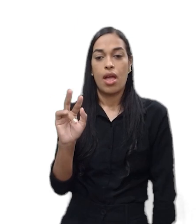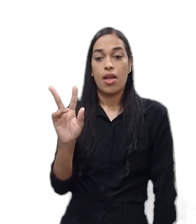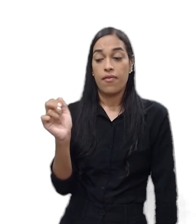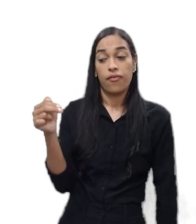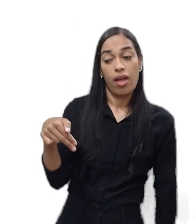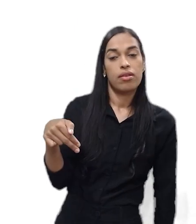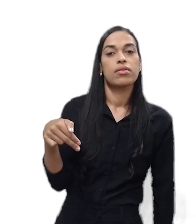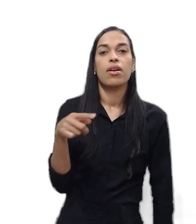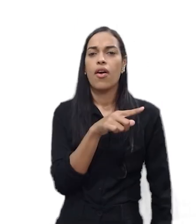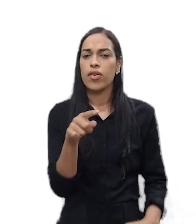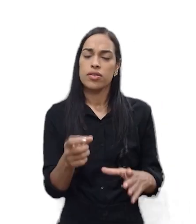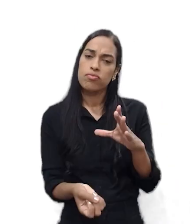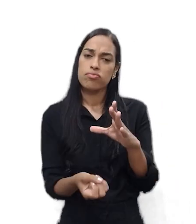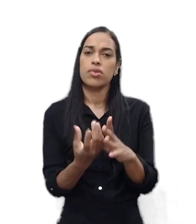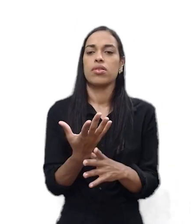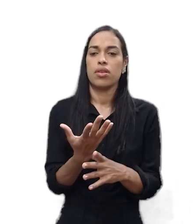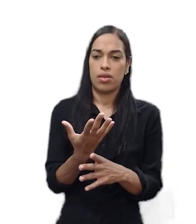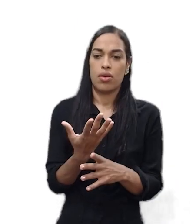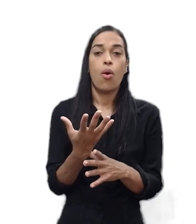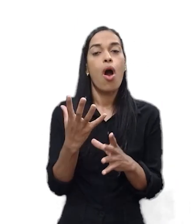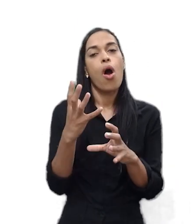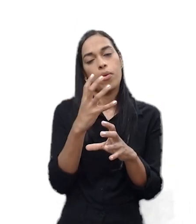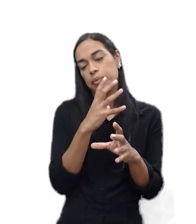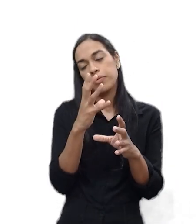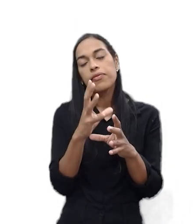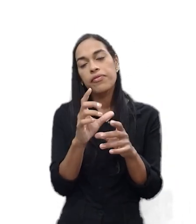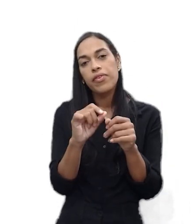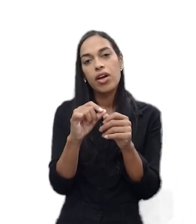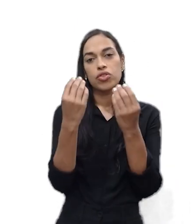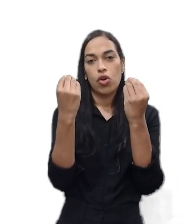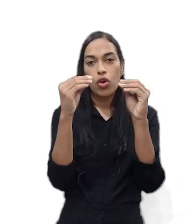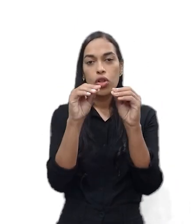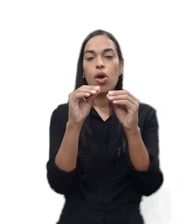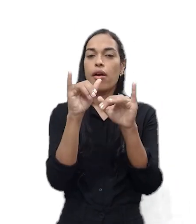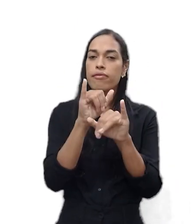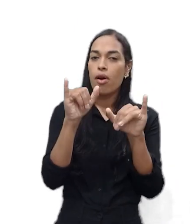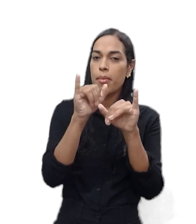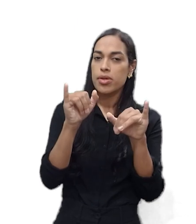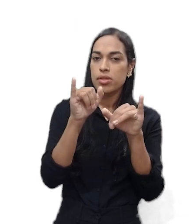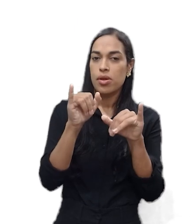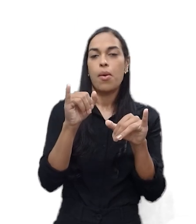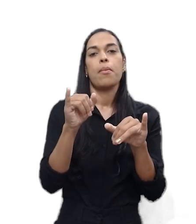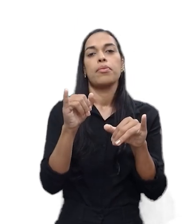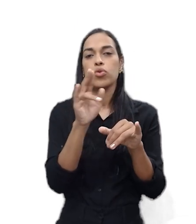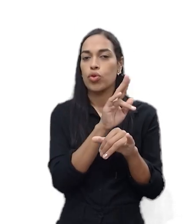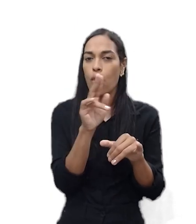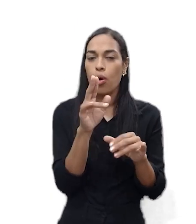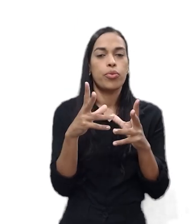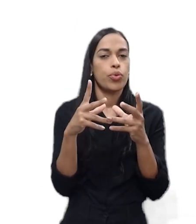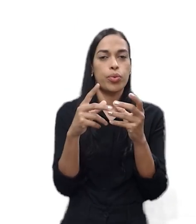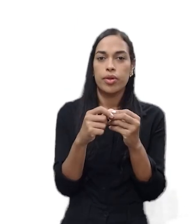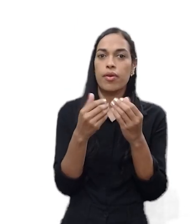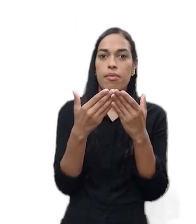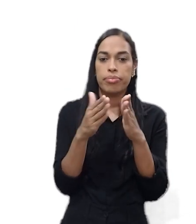aven.io. Aí vocês criam a conta. Após o login, você será redirecionado para a página principal do Aven. Aí você